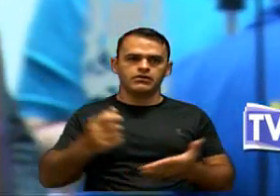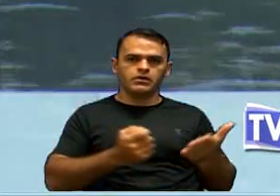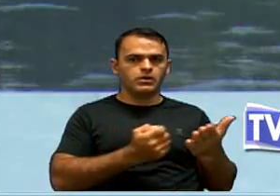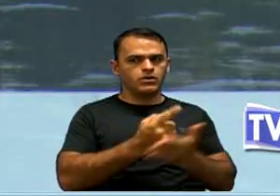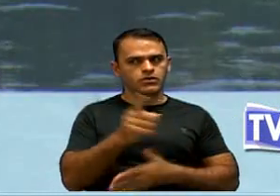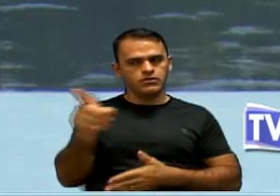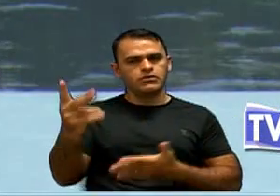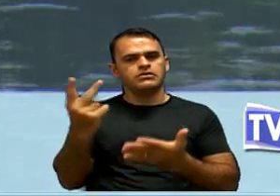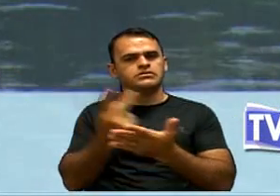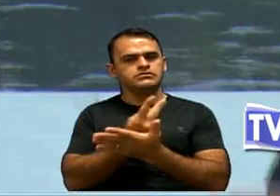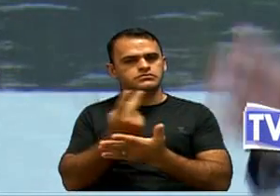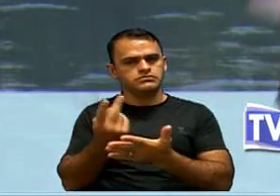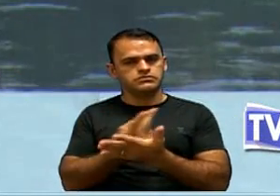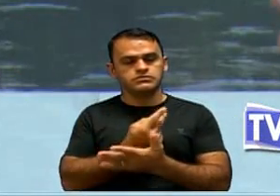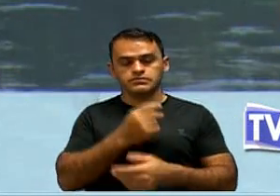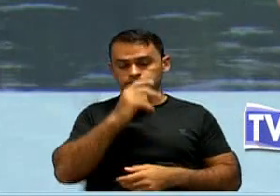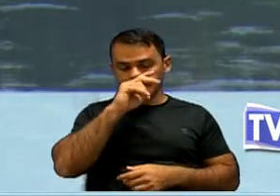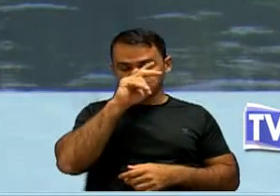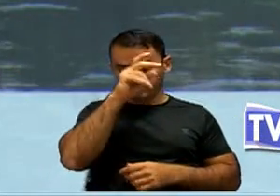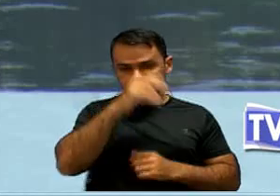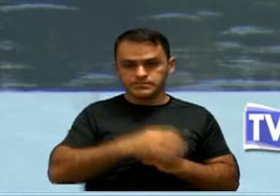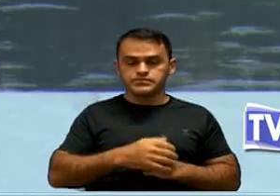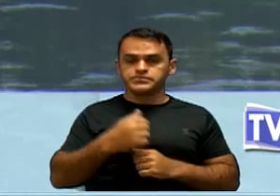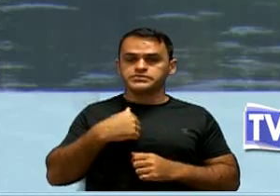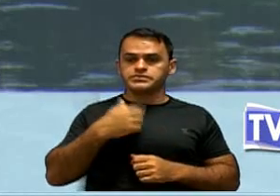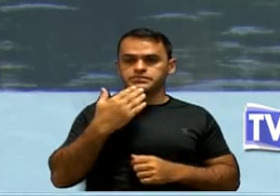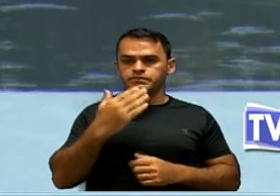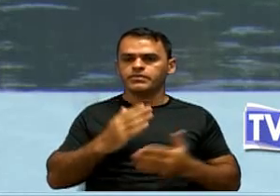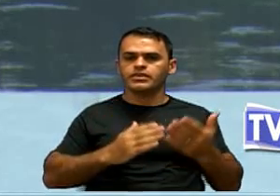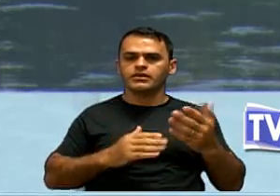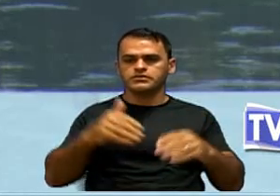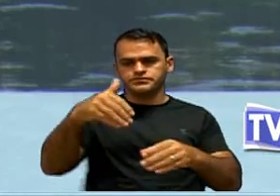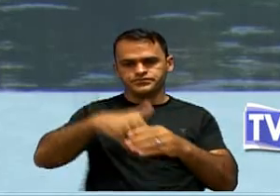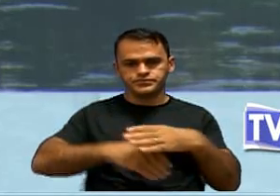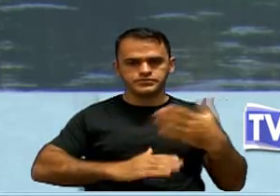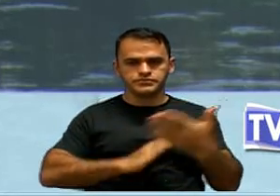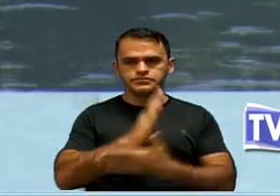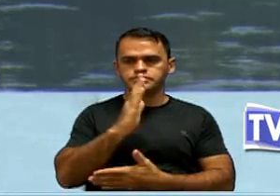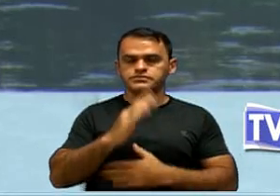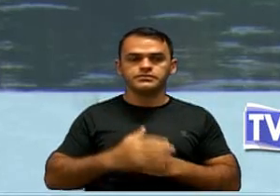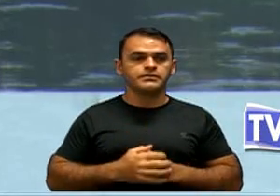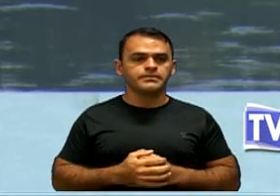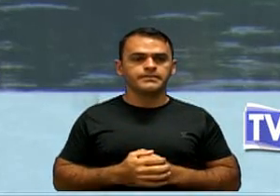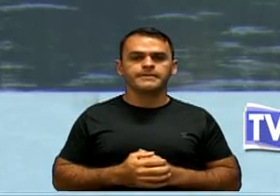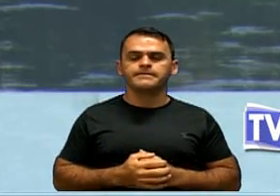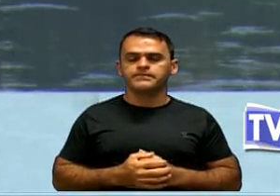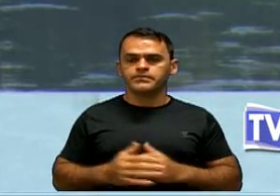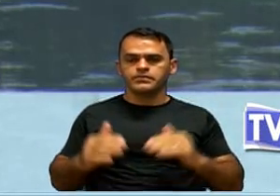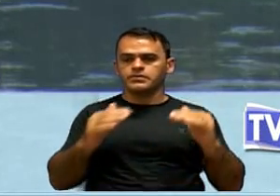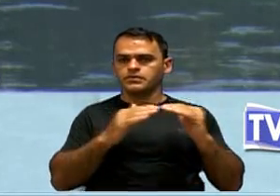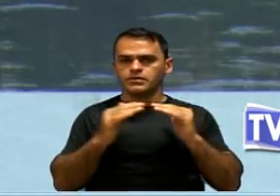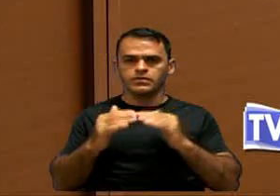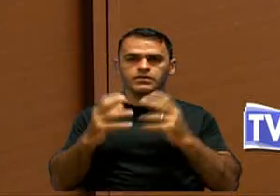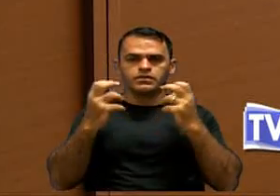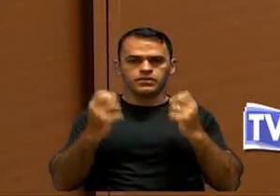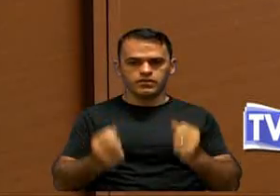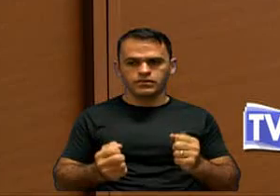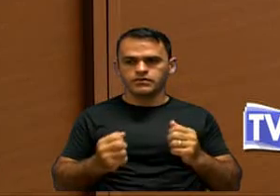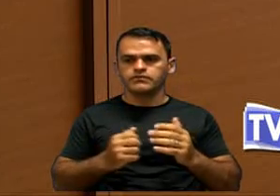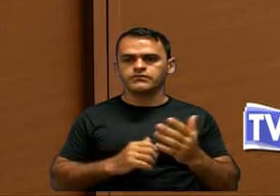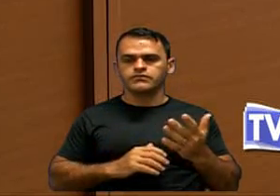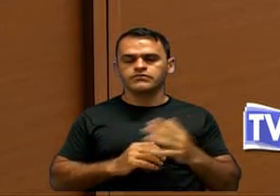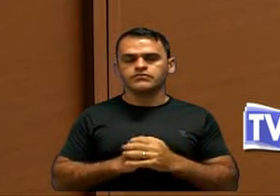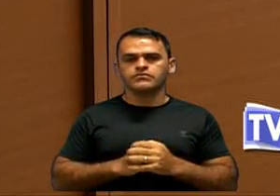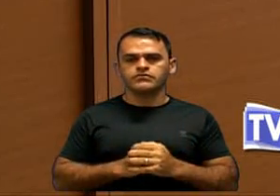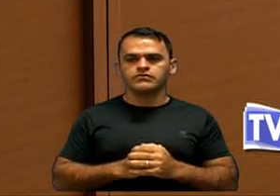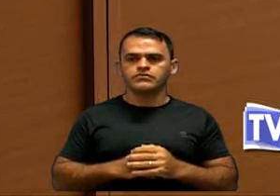Fernando. Ele pode encerrar, Martinez. Acho continue. Que é isso. Eu peço o voto favorável dos colegas vereadores e vereadoras. Os vereadores concordarem, permaneçam como estão. Fica